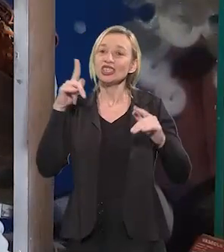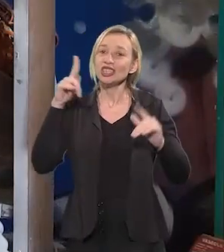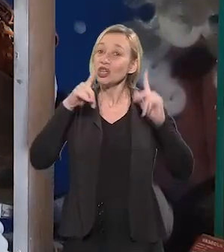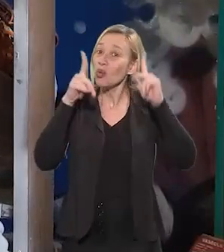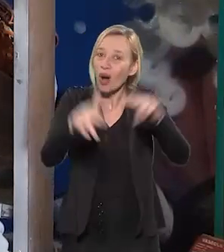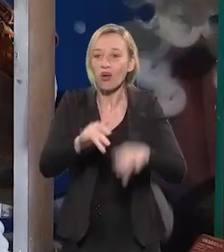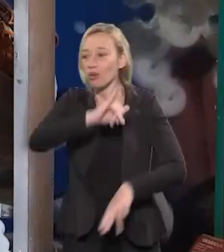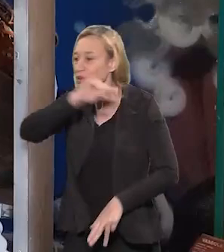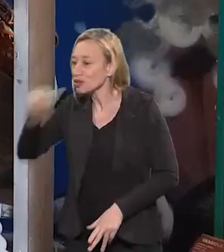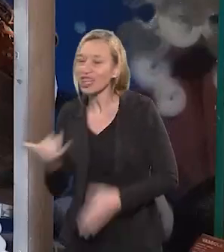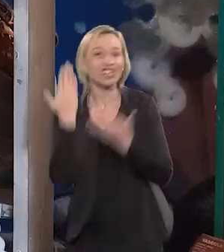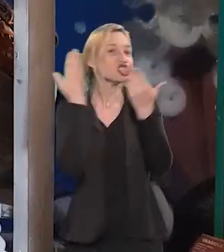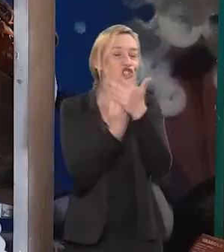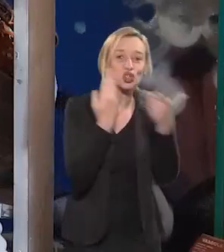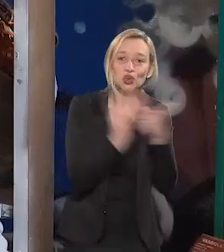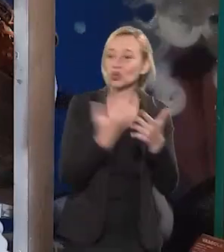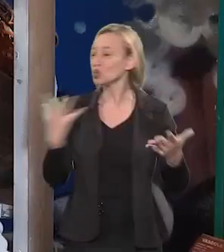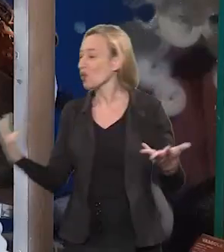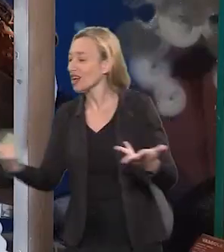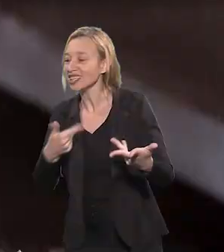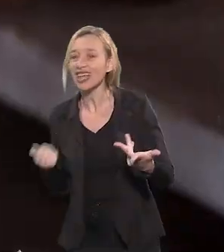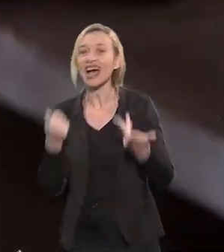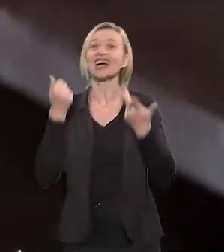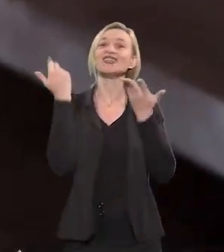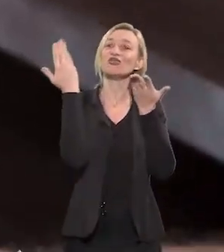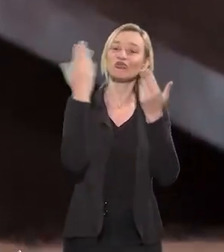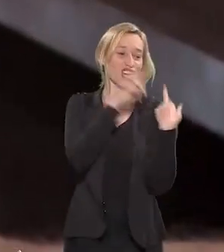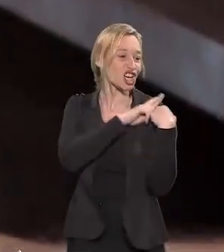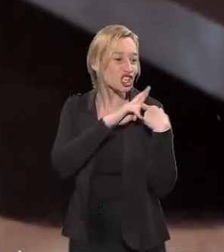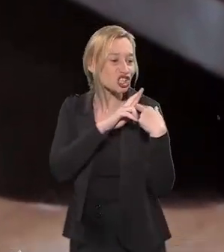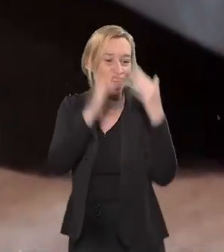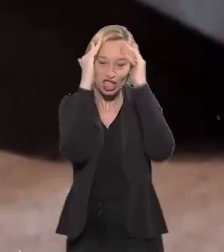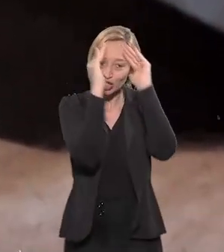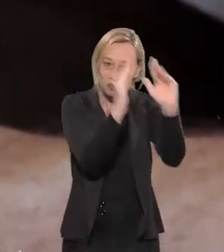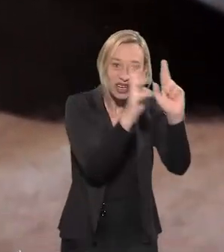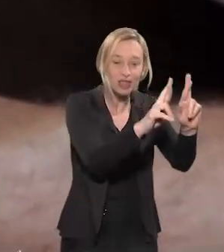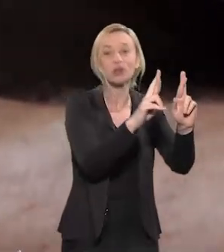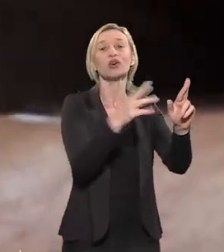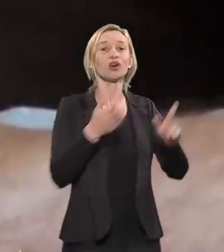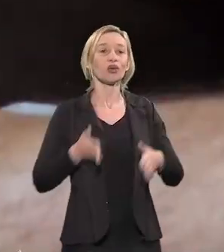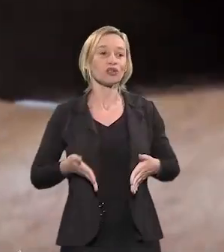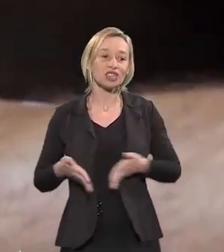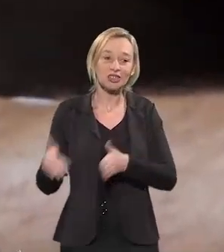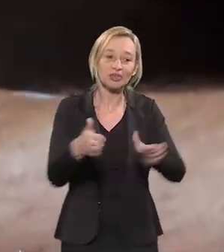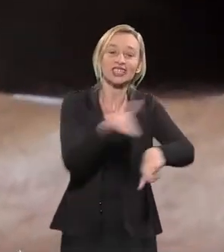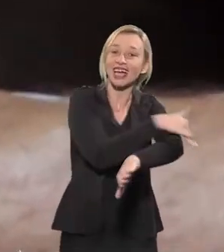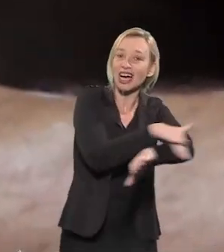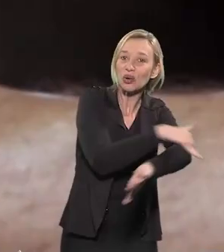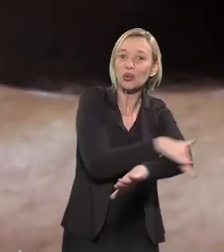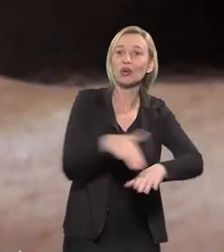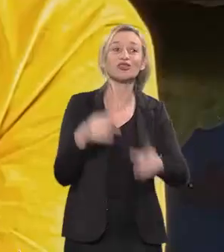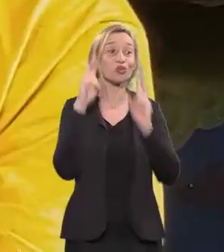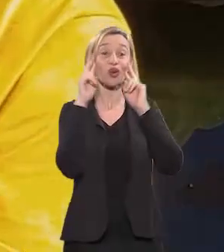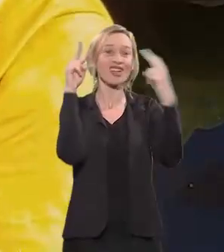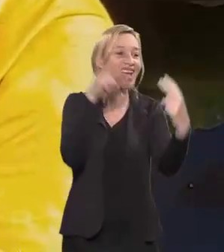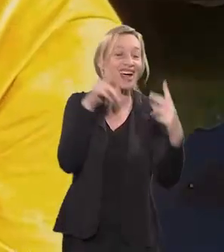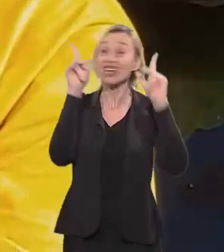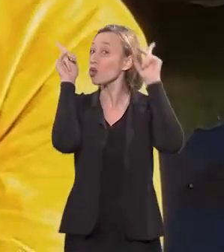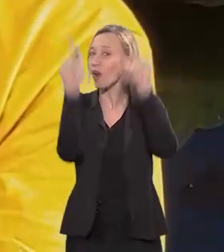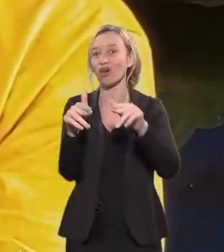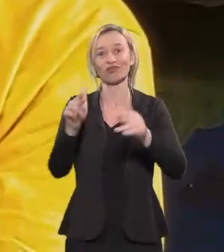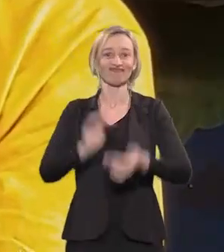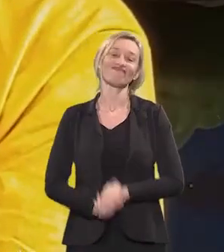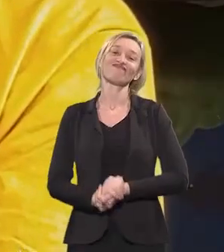a mesma oportunidade de estudo, a mesma qualidade de estudo, o mesmo respeito quando ela anda na rua, o mesmo